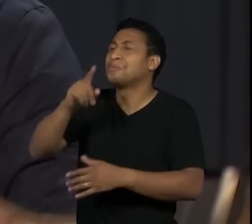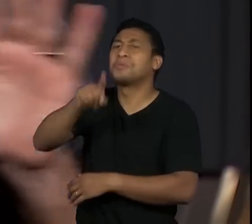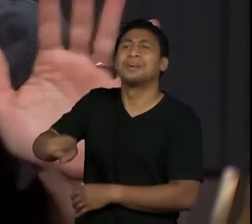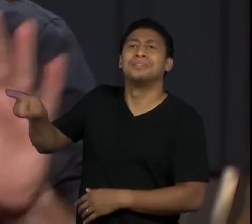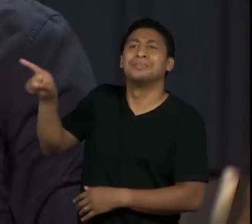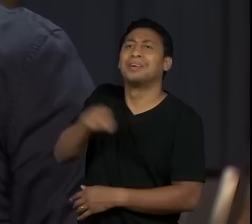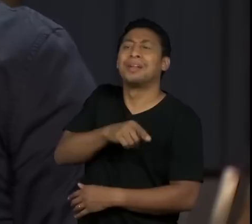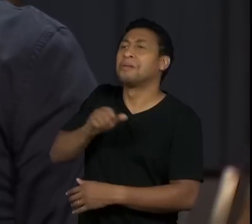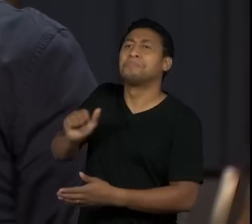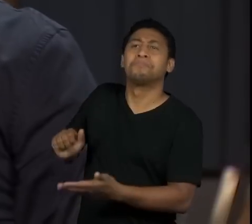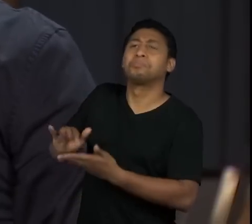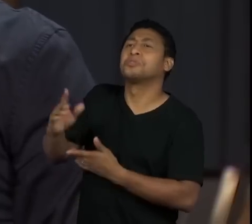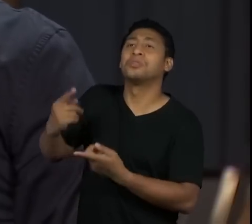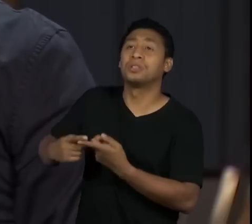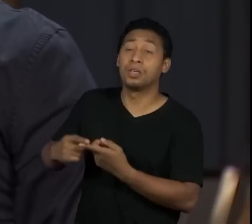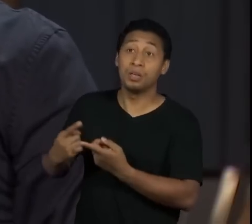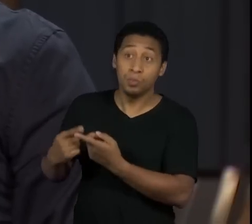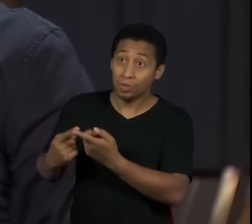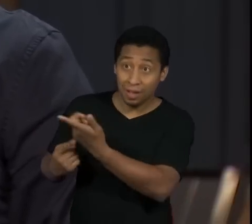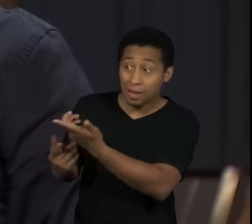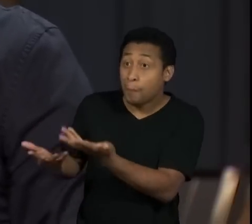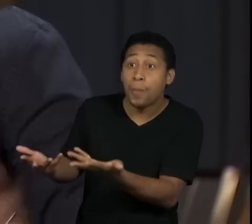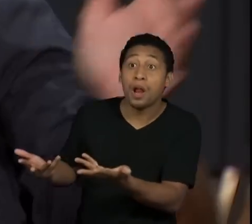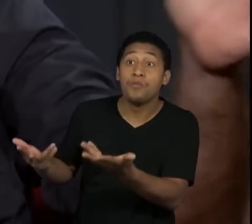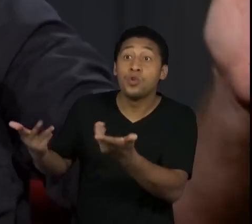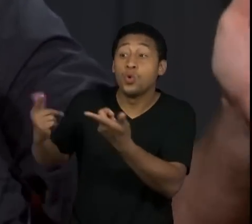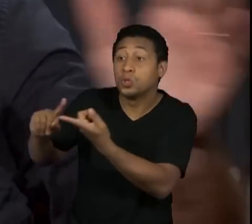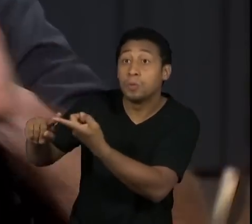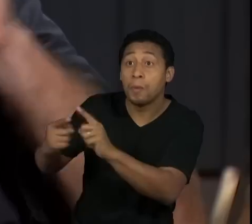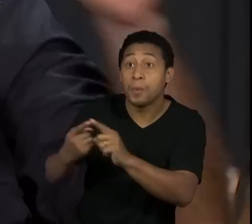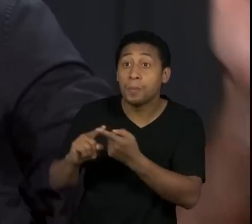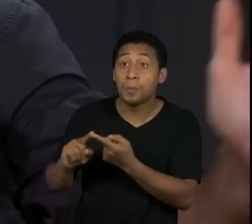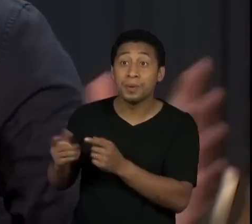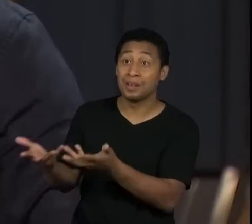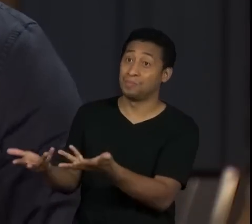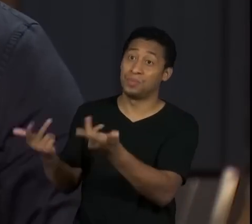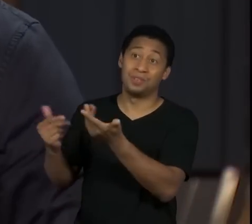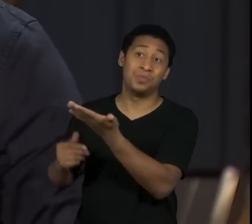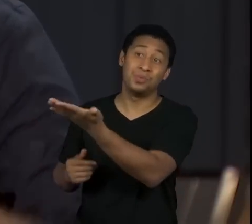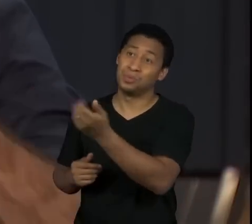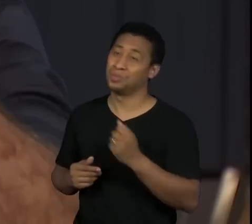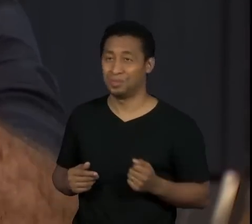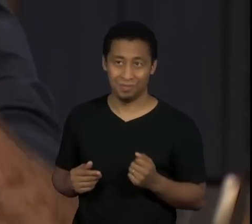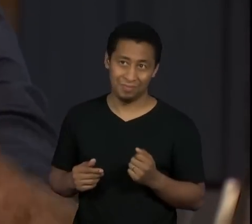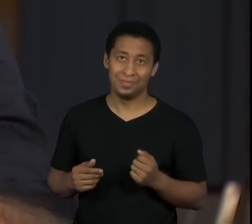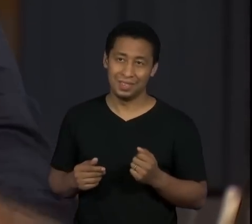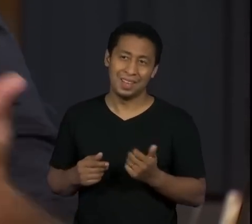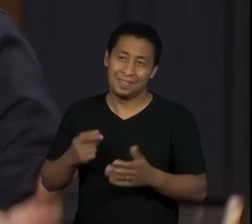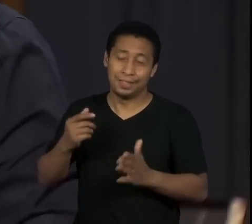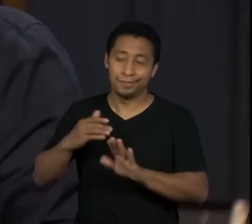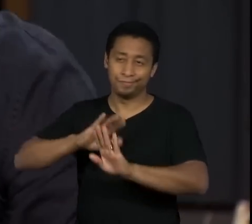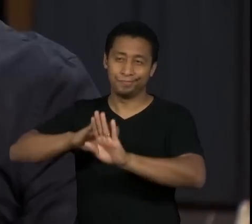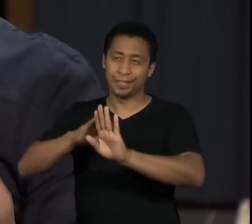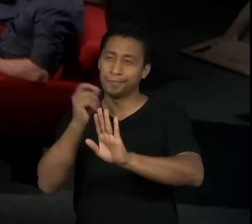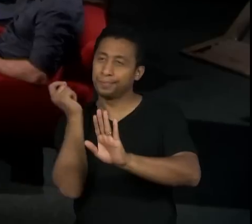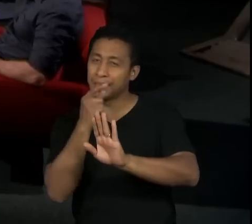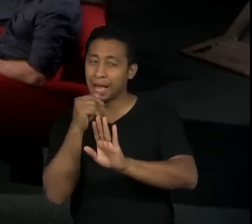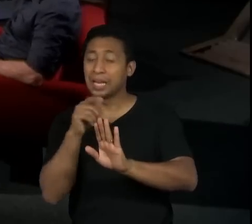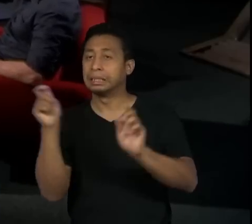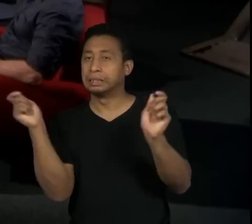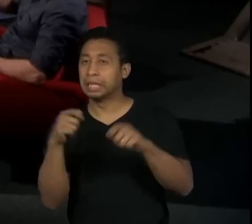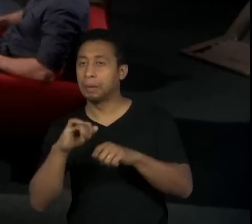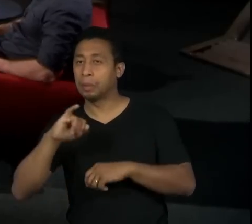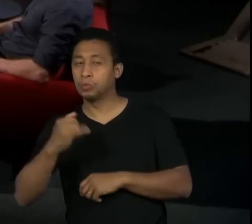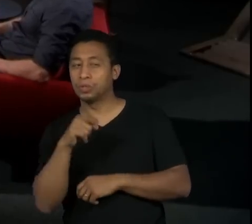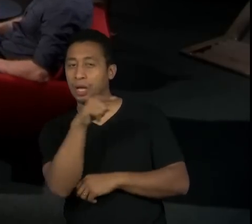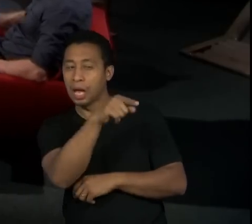maravilhoso. É só você fazer o contrário do que ele faz que você vai ganhar muito dinheiro. Então ele acaba servindo como uma sinalização. Era piada que rolava ali. Mas ele tinha